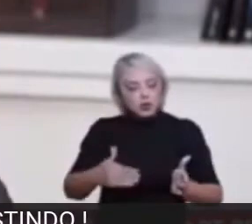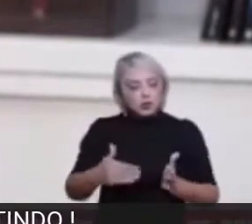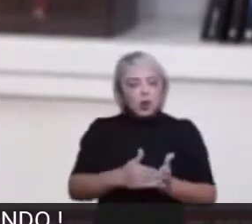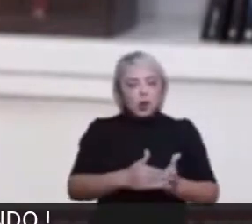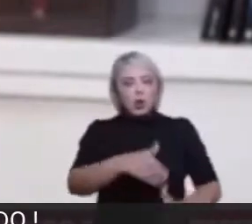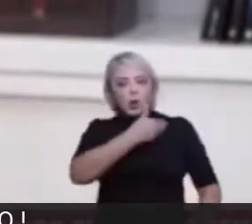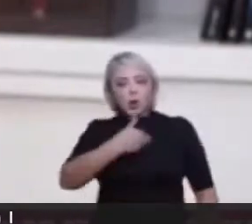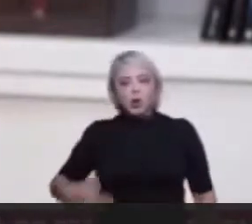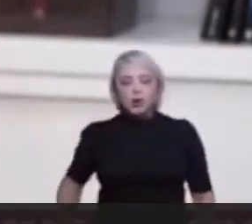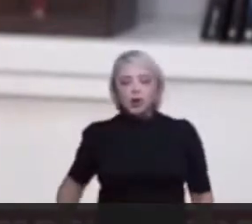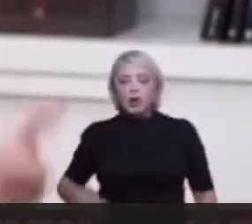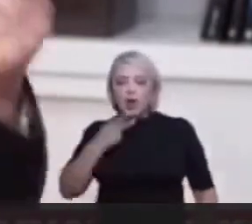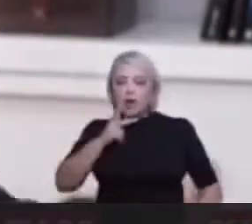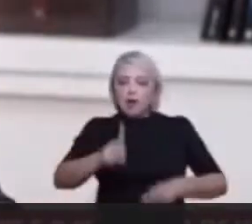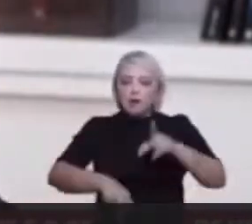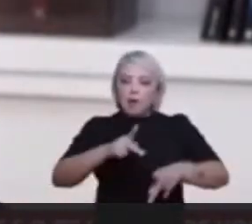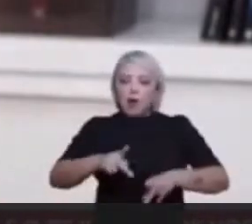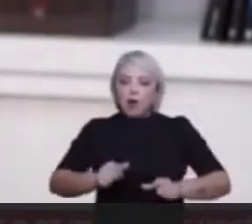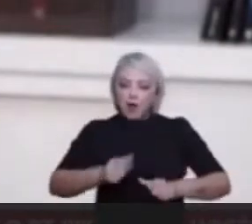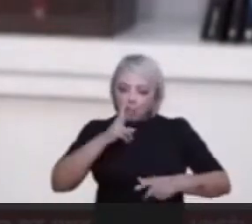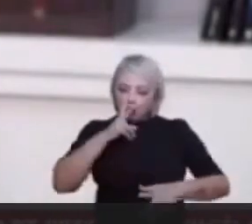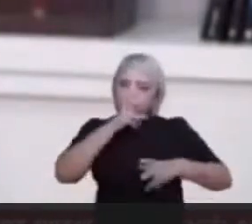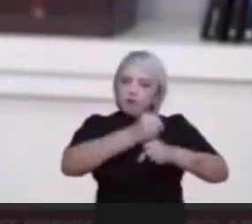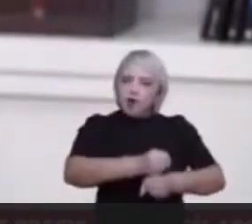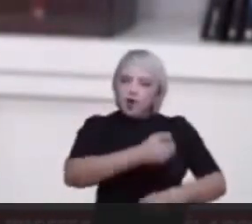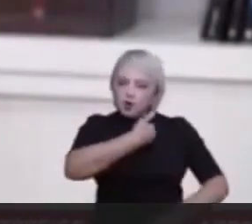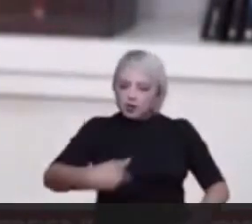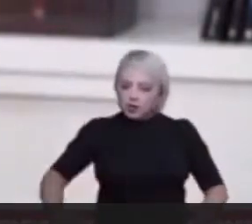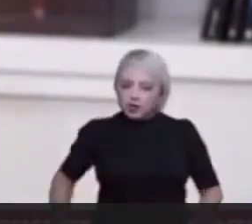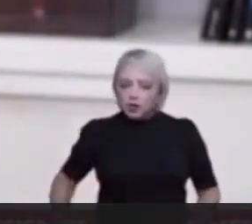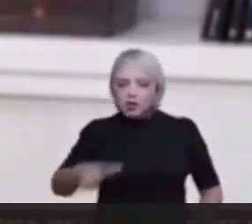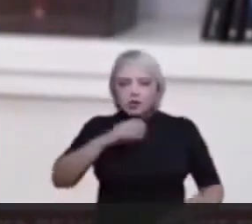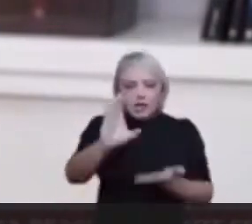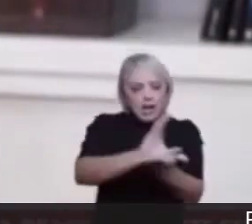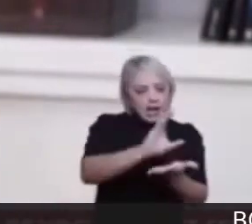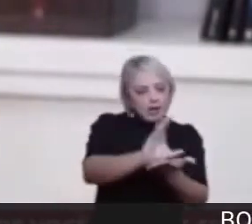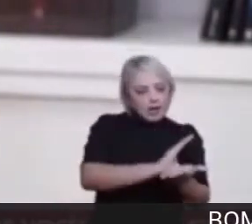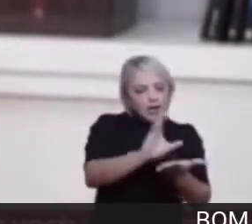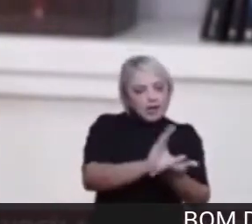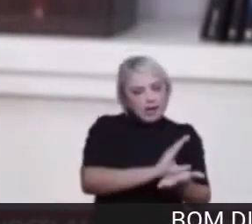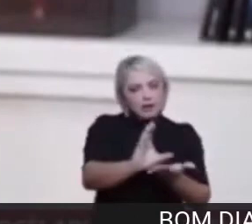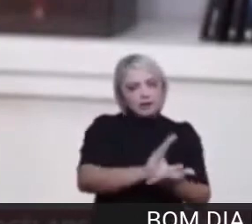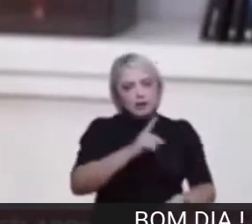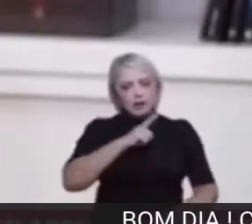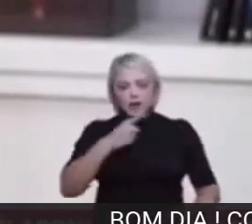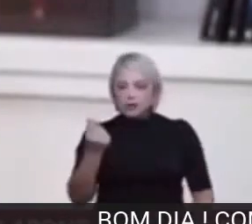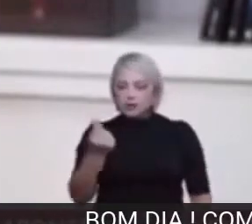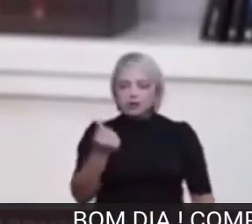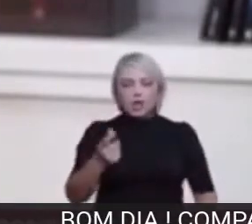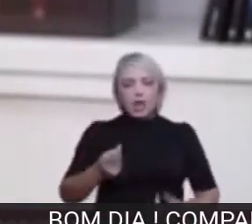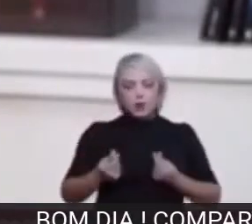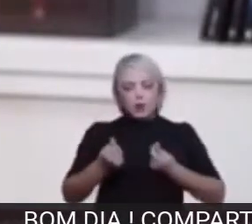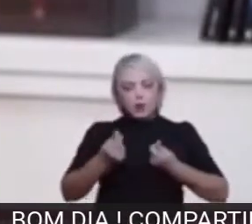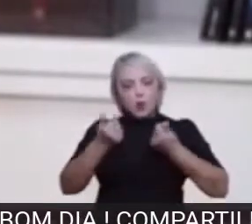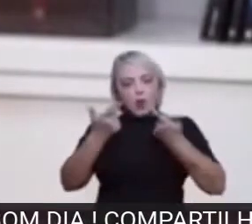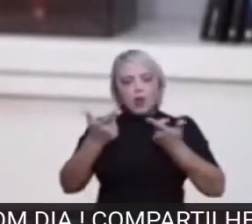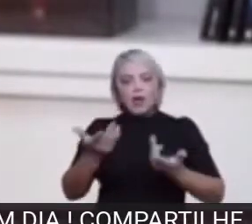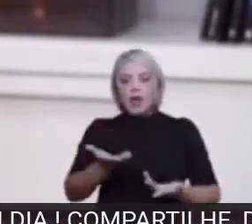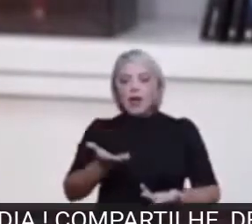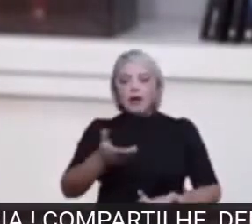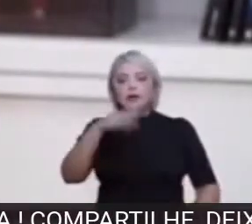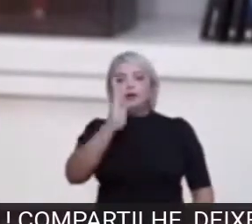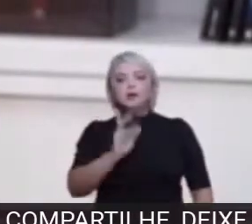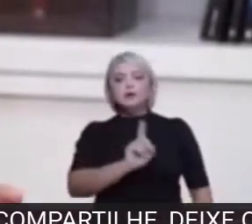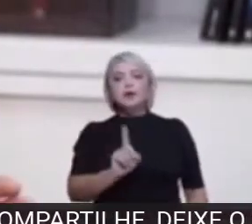qualidade de vida são Estados fortes. Estado que tem arrecadação, Estado que tem dinheiro, sabe? Agora, aqui no Brasil, não. Aqui